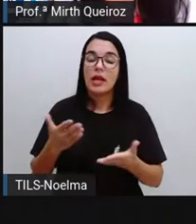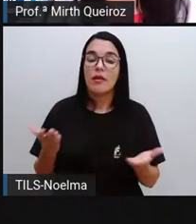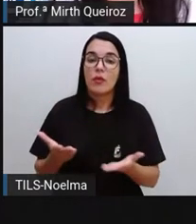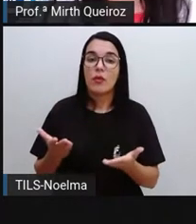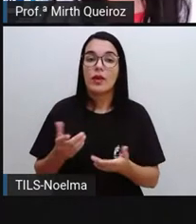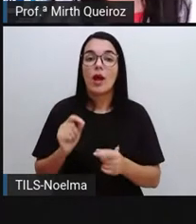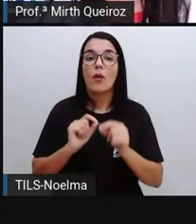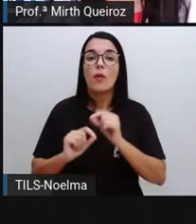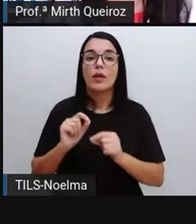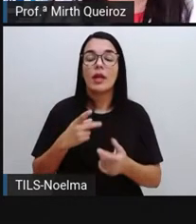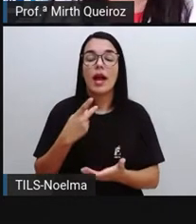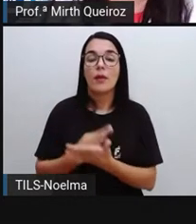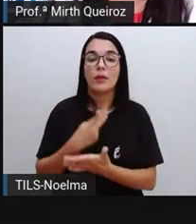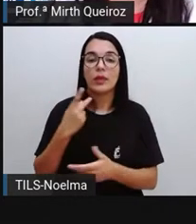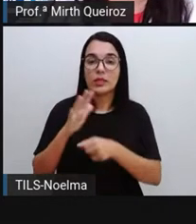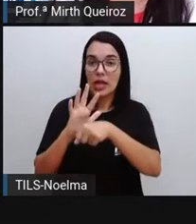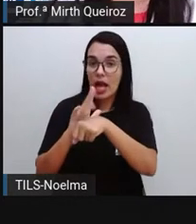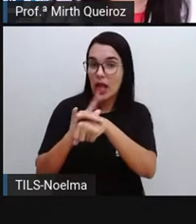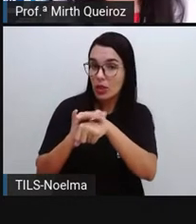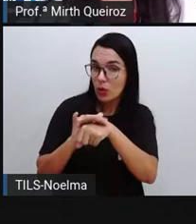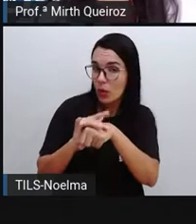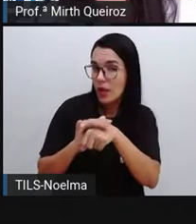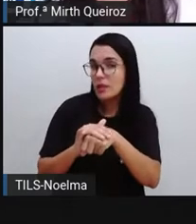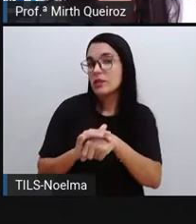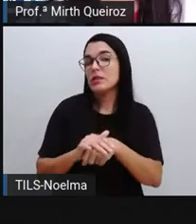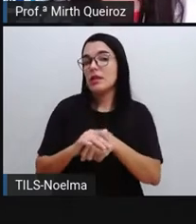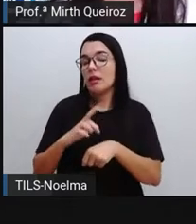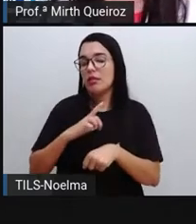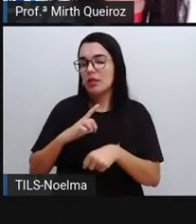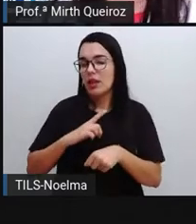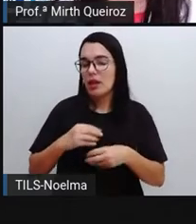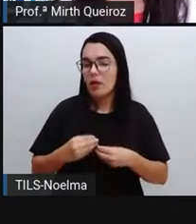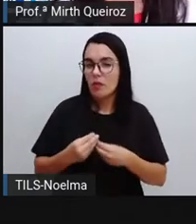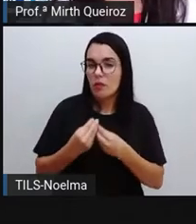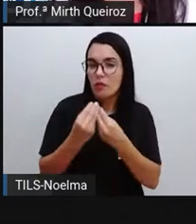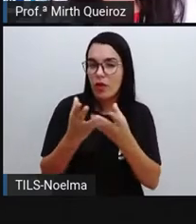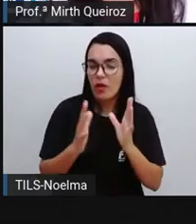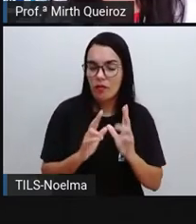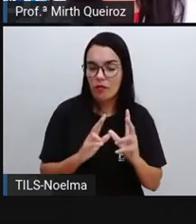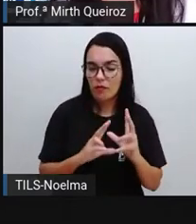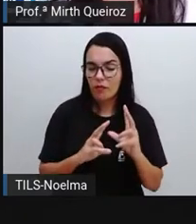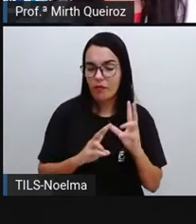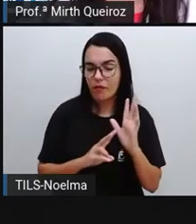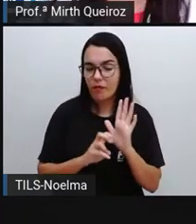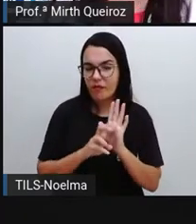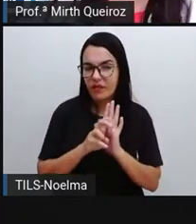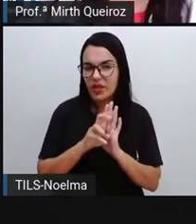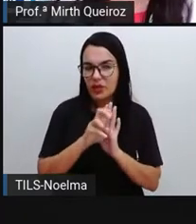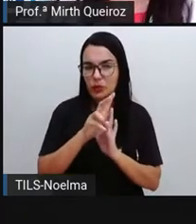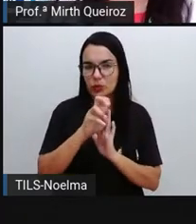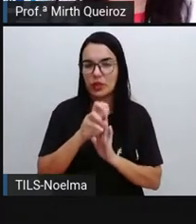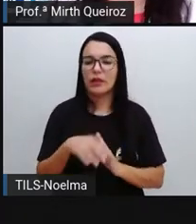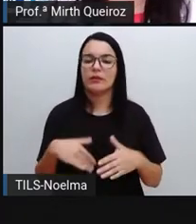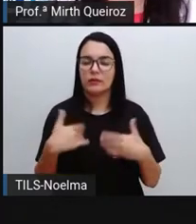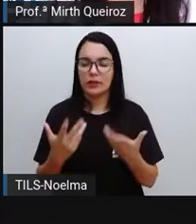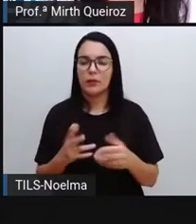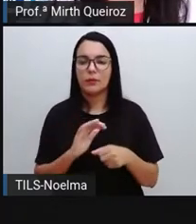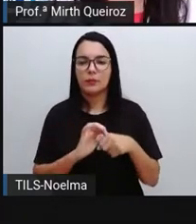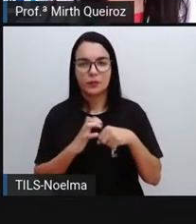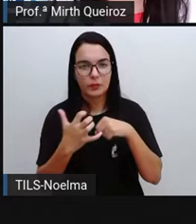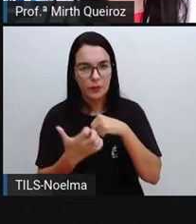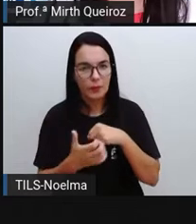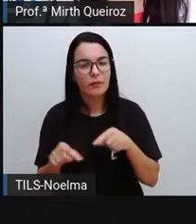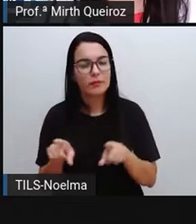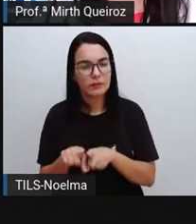por vírus. E a COVID-19 também é uma doença que é causada pelo vírus, né? Neste caso, pelo vírus coronavírus, né?